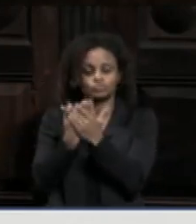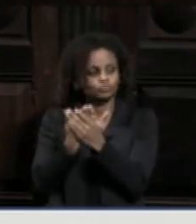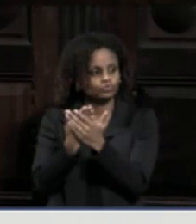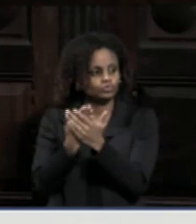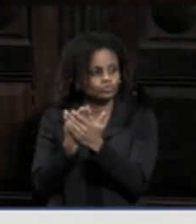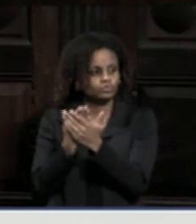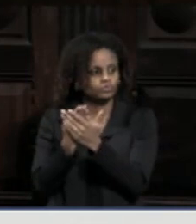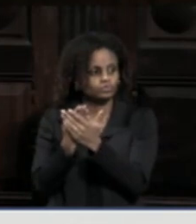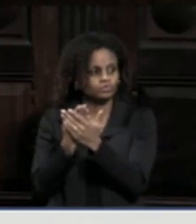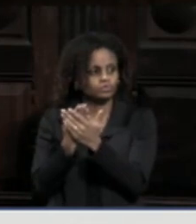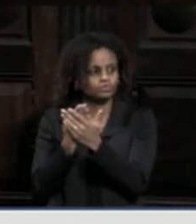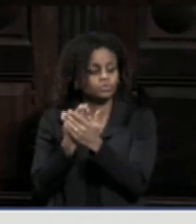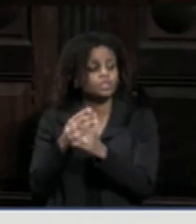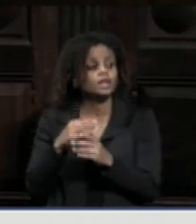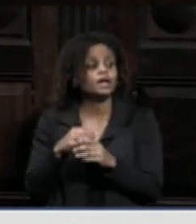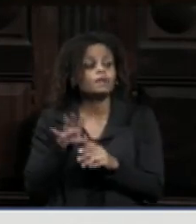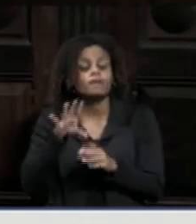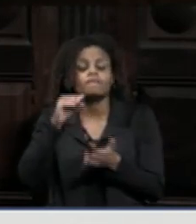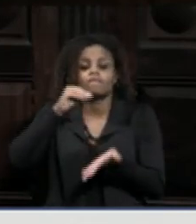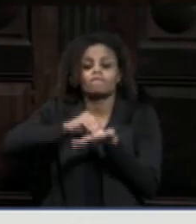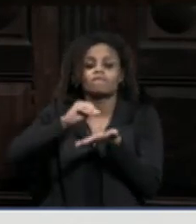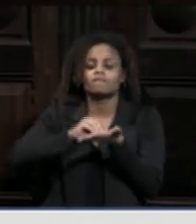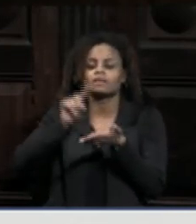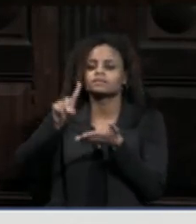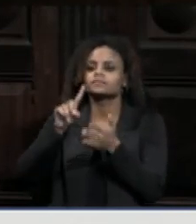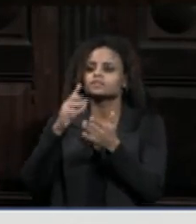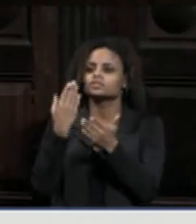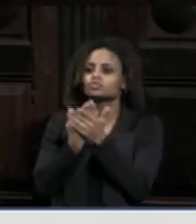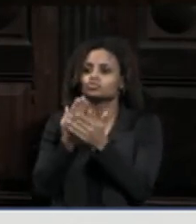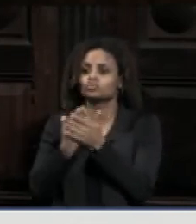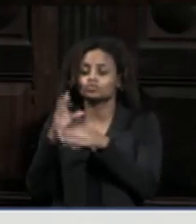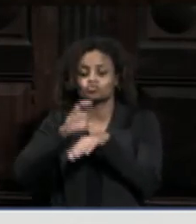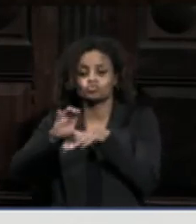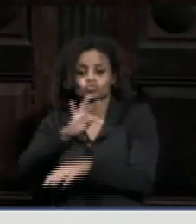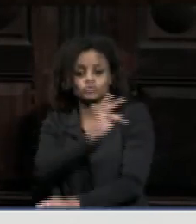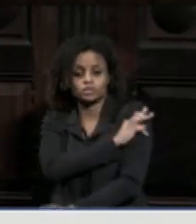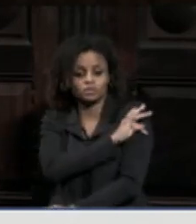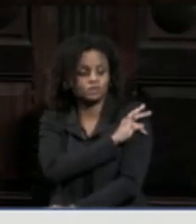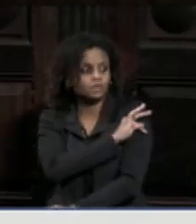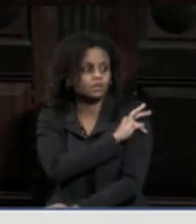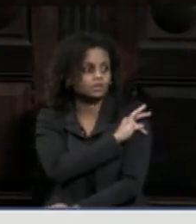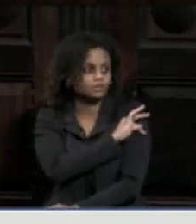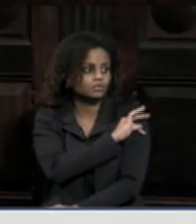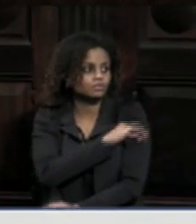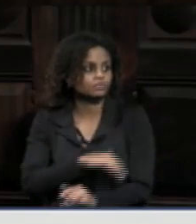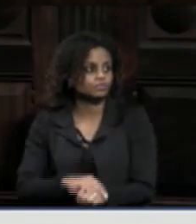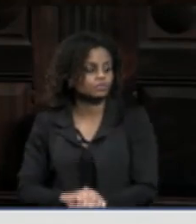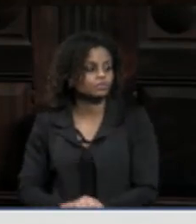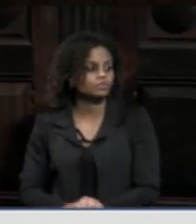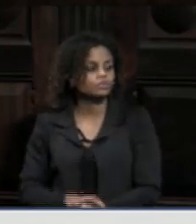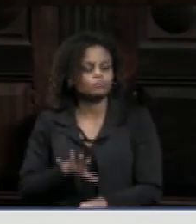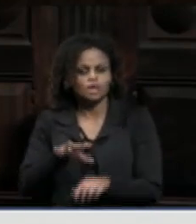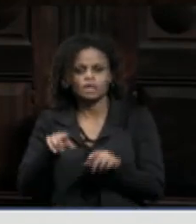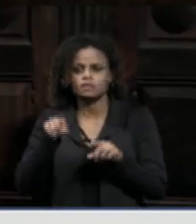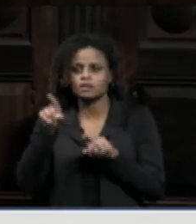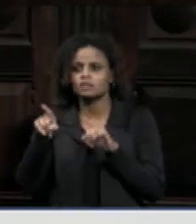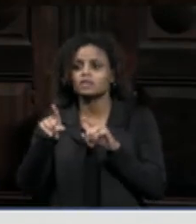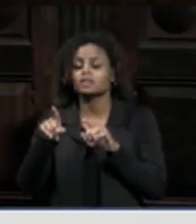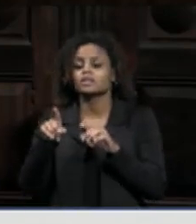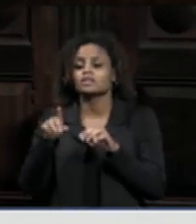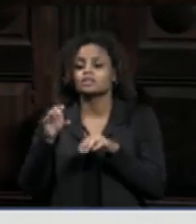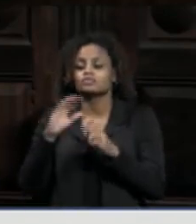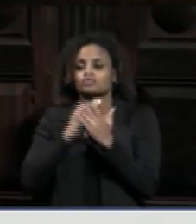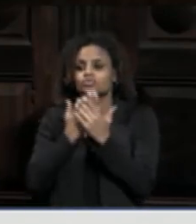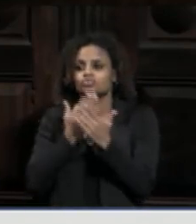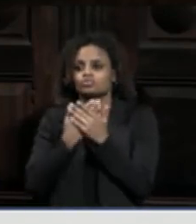faltava garantir a gratuidade para os estudantes de cursos técnicos subsequentes, que já tínhamos garantido os estudantes de curso